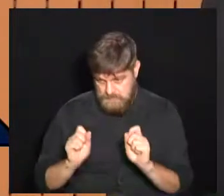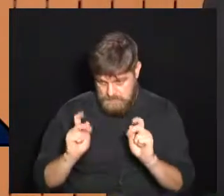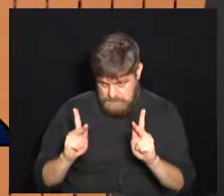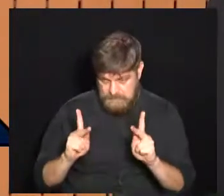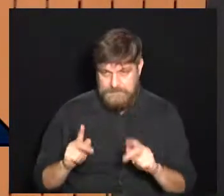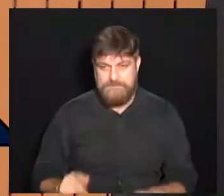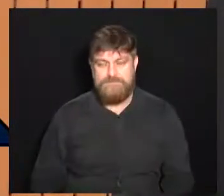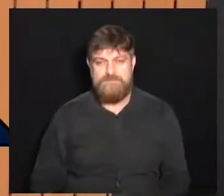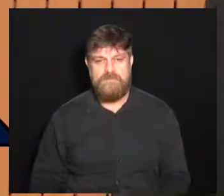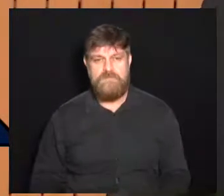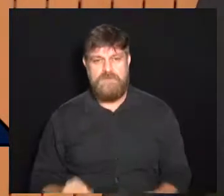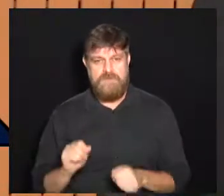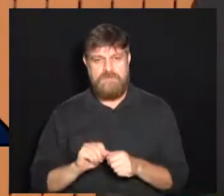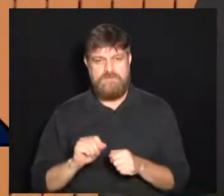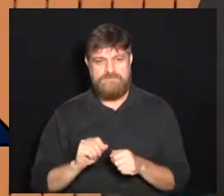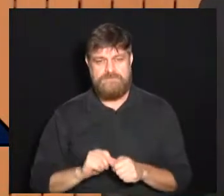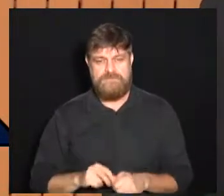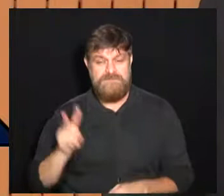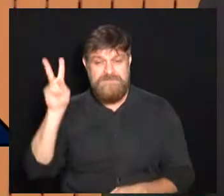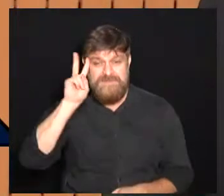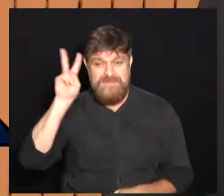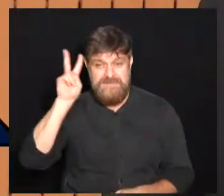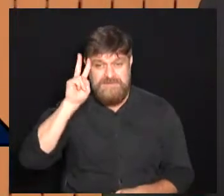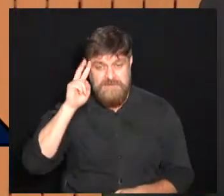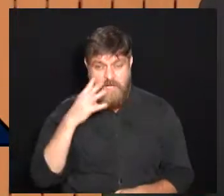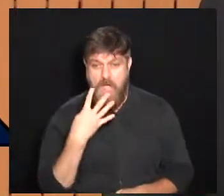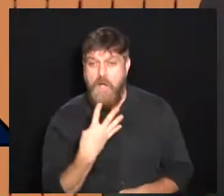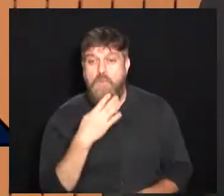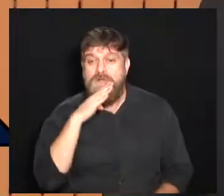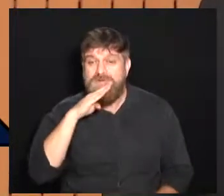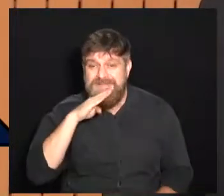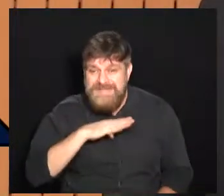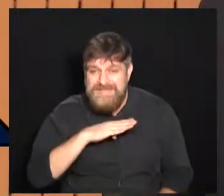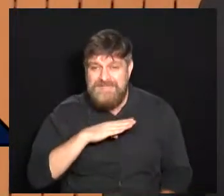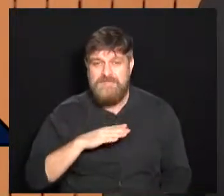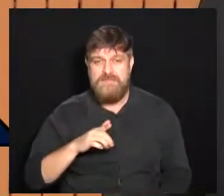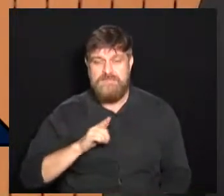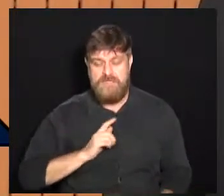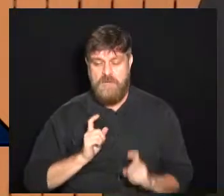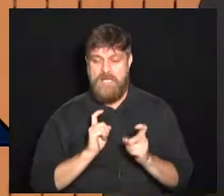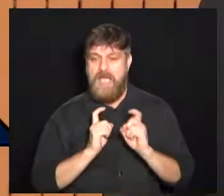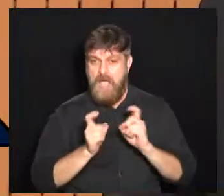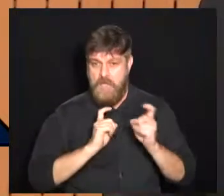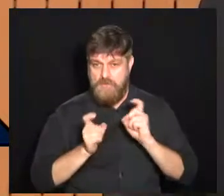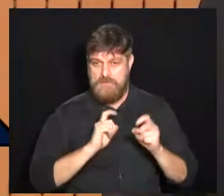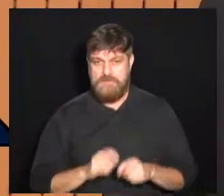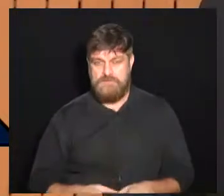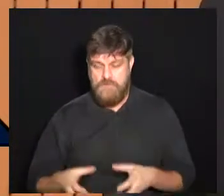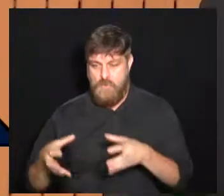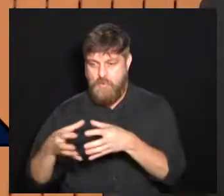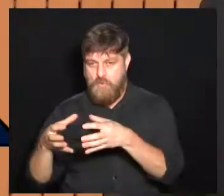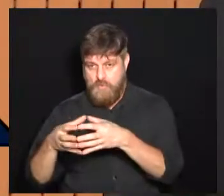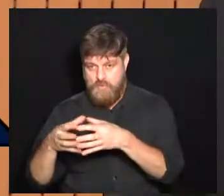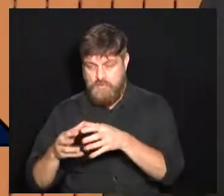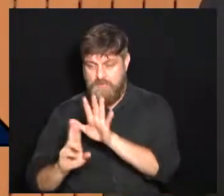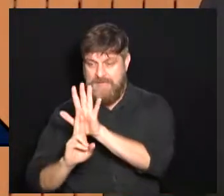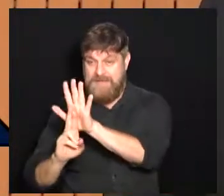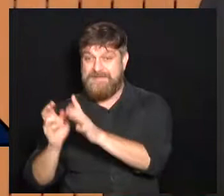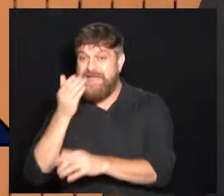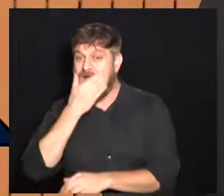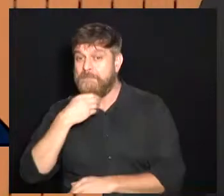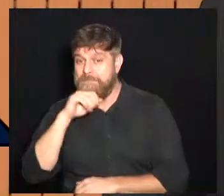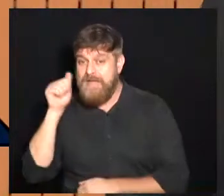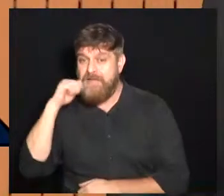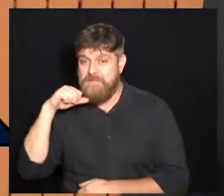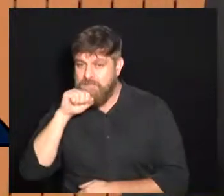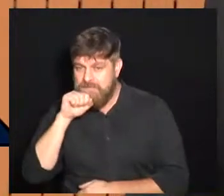Então, a gente faria segunda, às 16 horas, essa reunião, com uma comissão que vocês vão